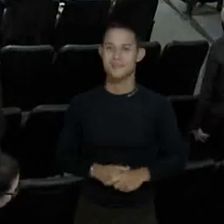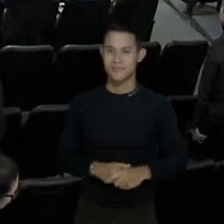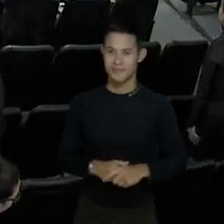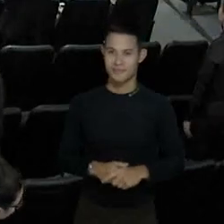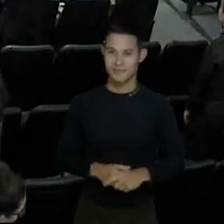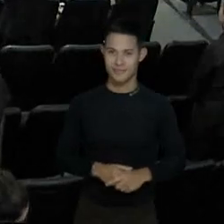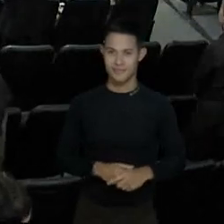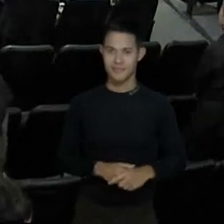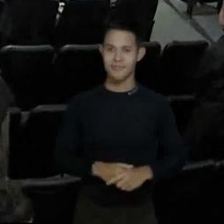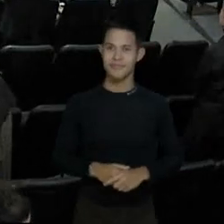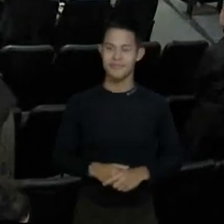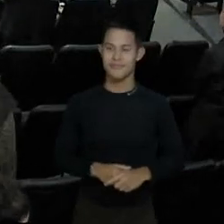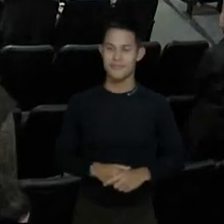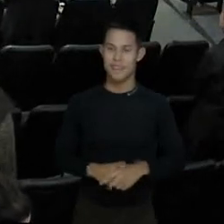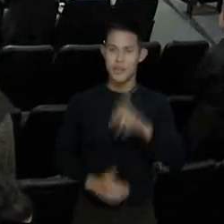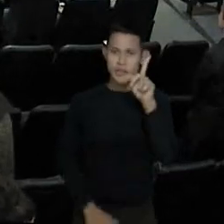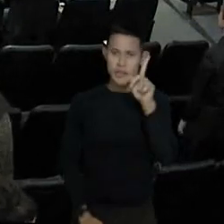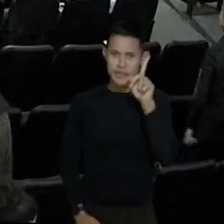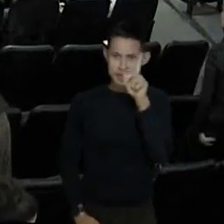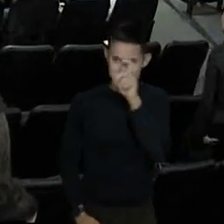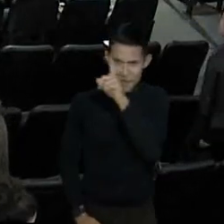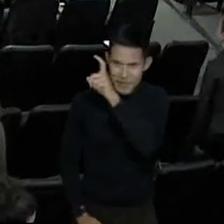e difícil